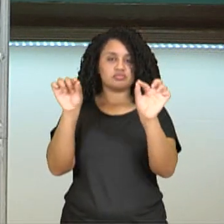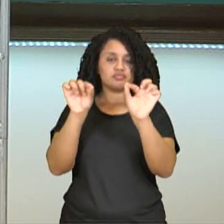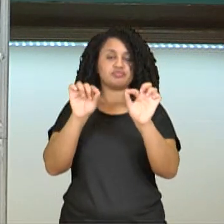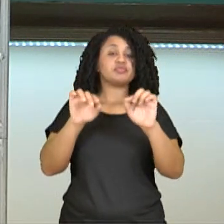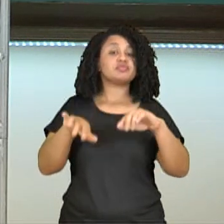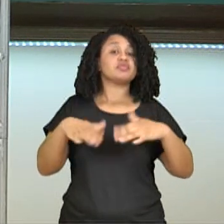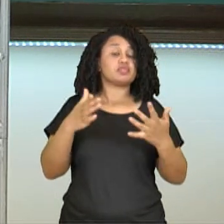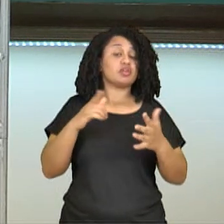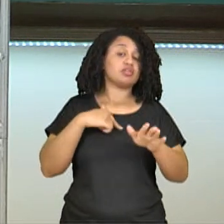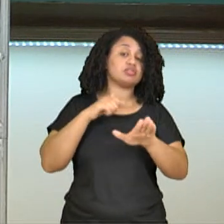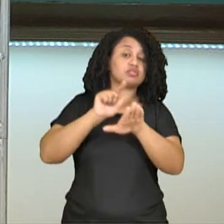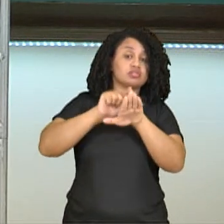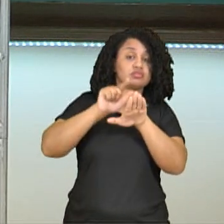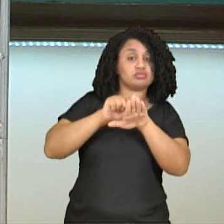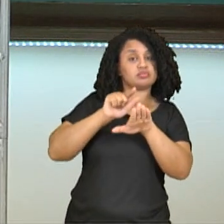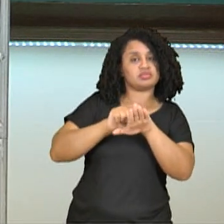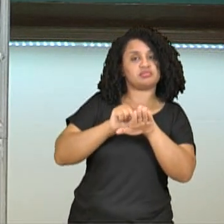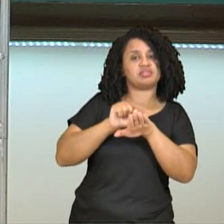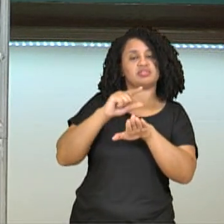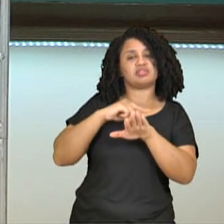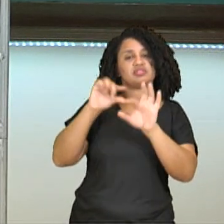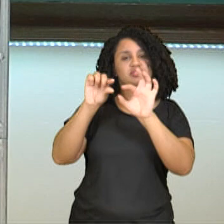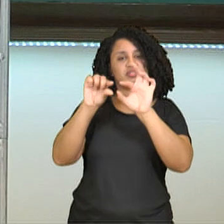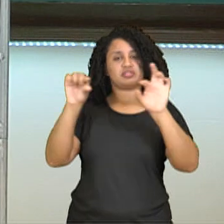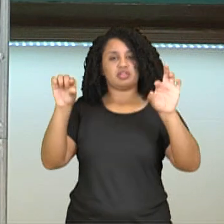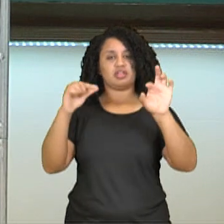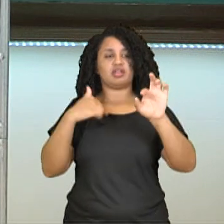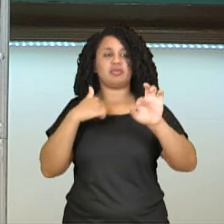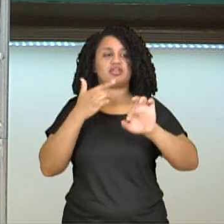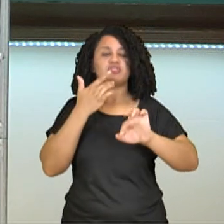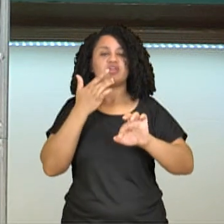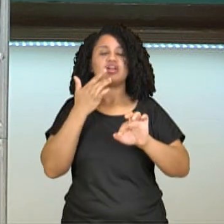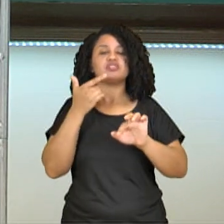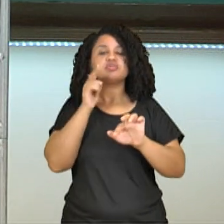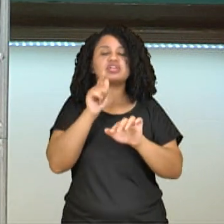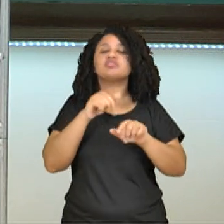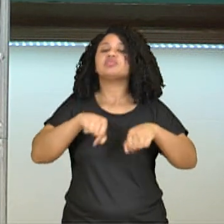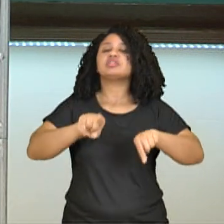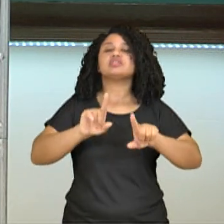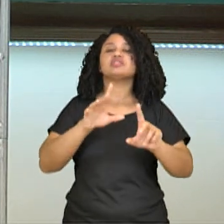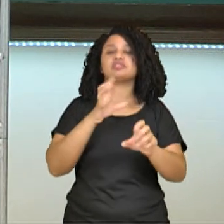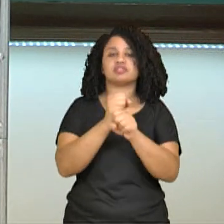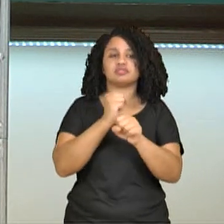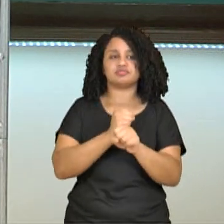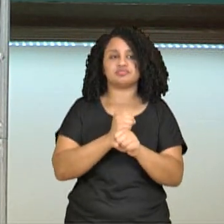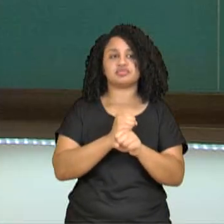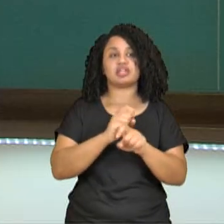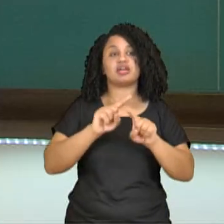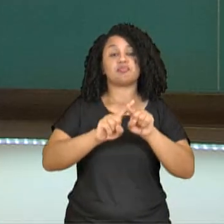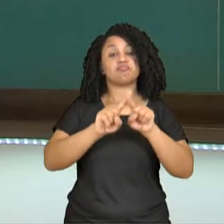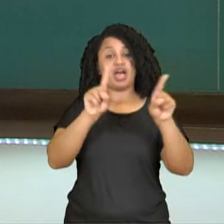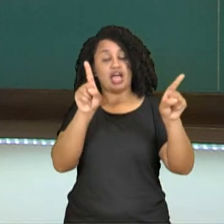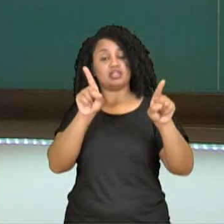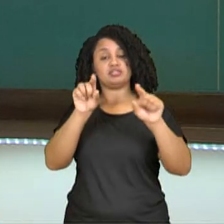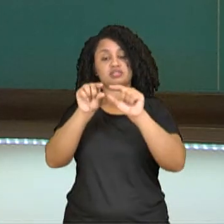tem este papel, esta facilidade na sua utilização. Já